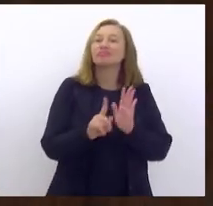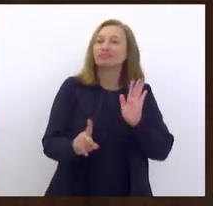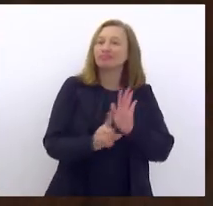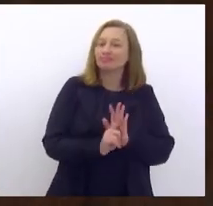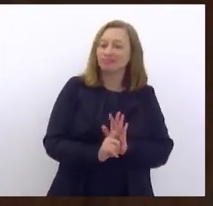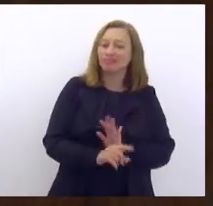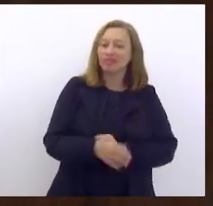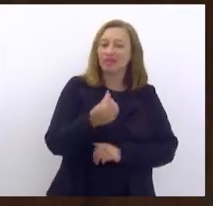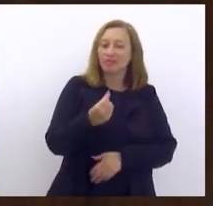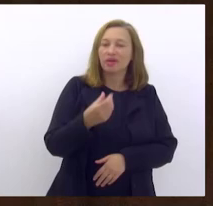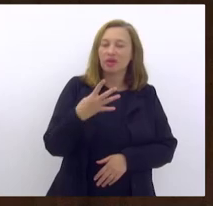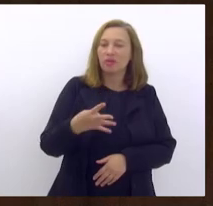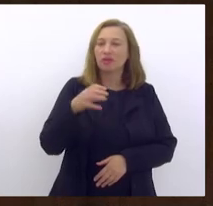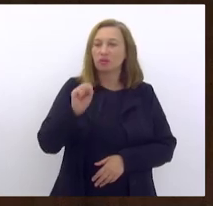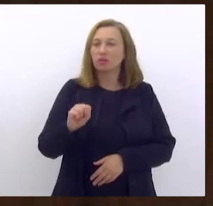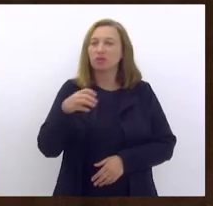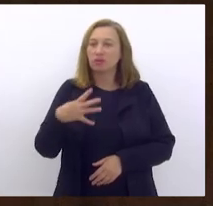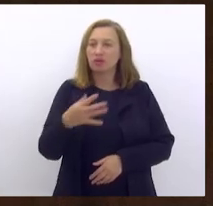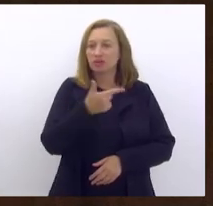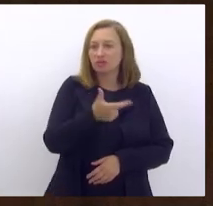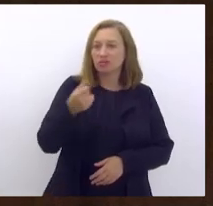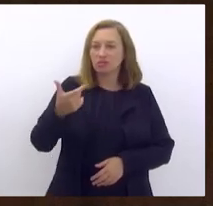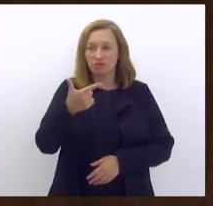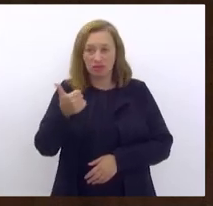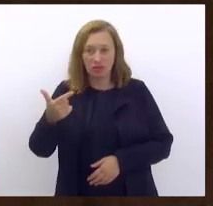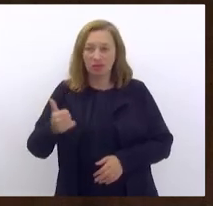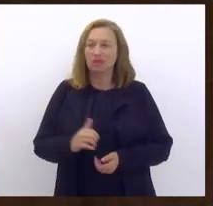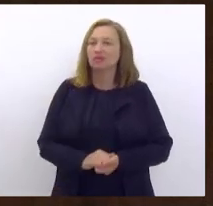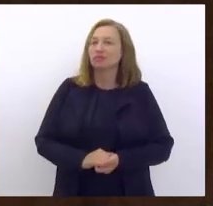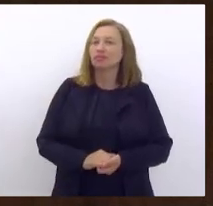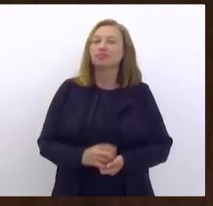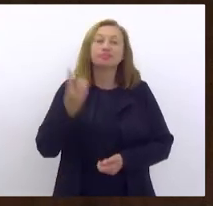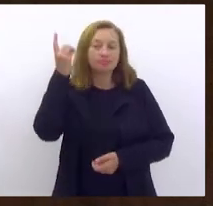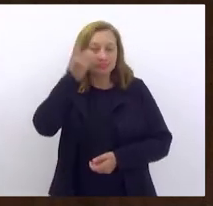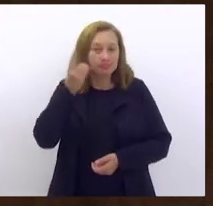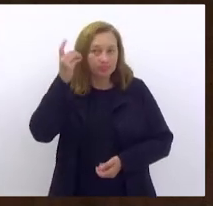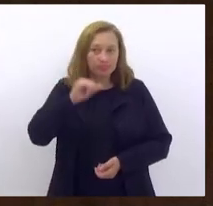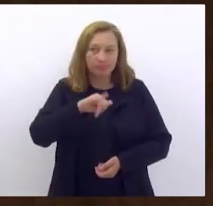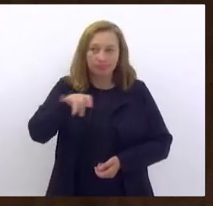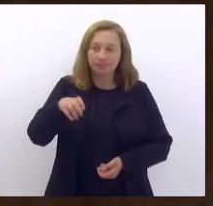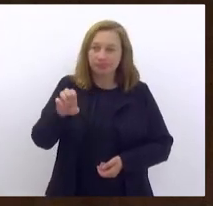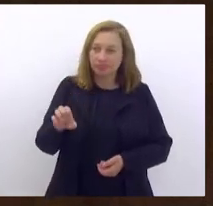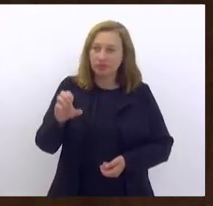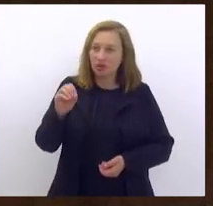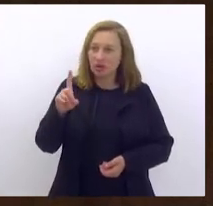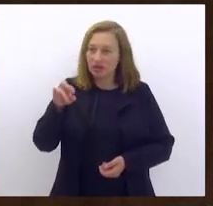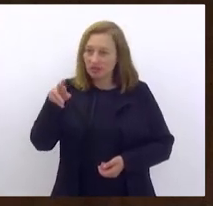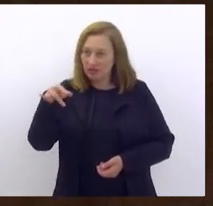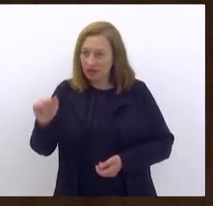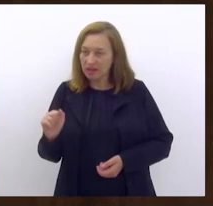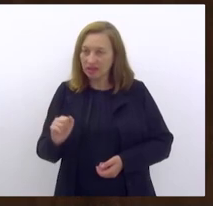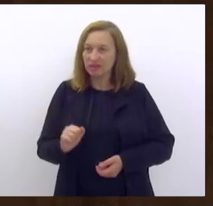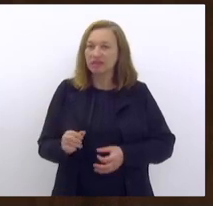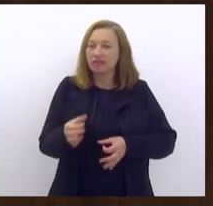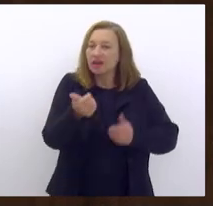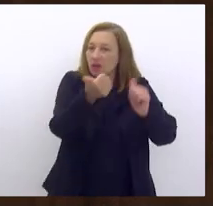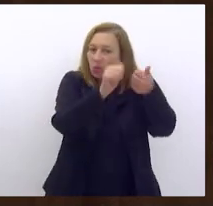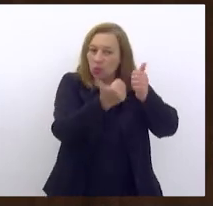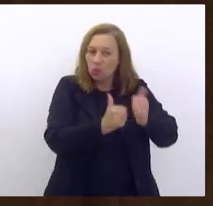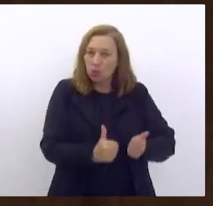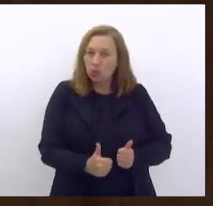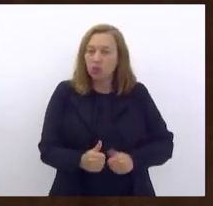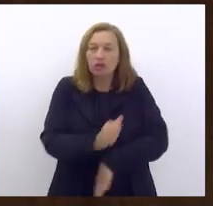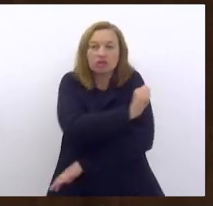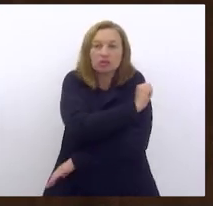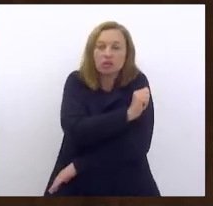lei 6484 de 2022, do deputado Jarilo Oliveira, que determina que a avaliação do aluno na